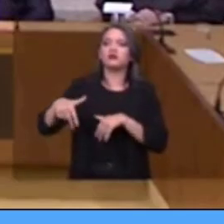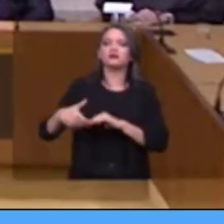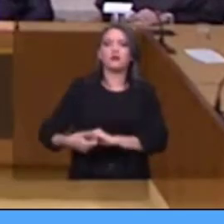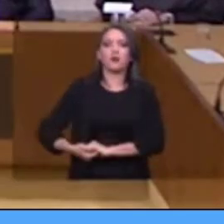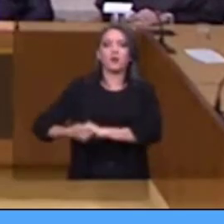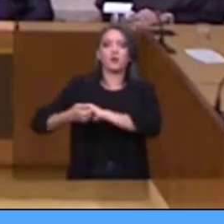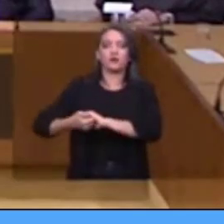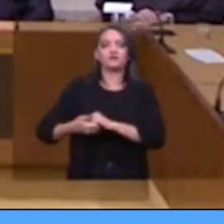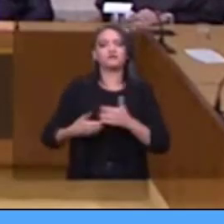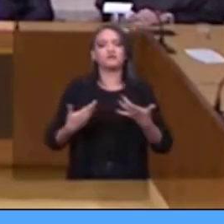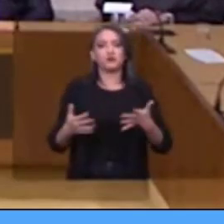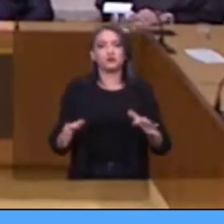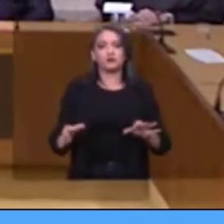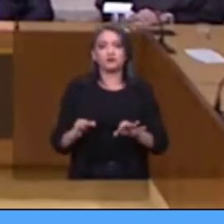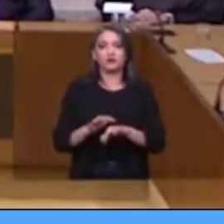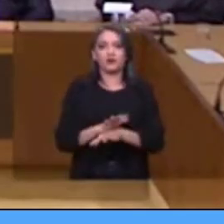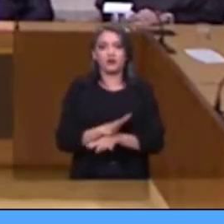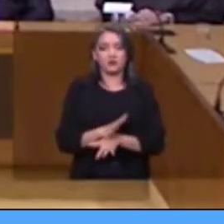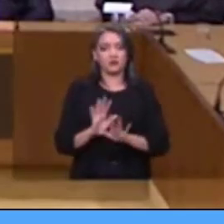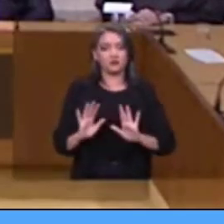Cumprida a solenidade,